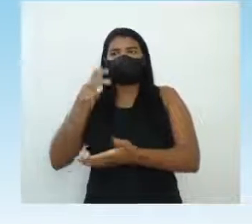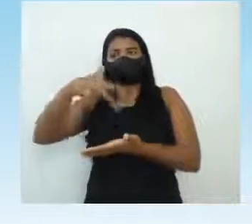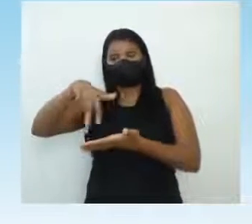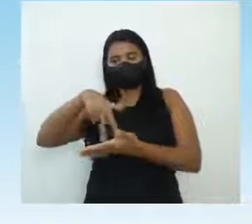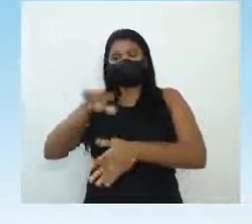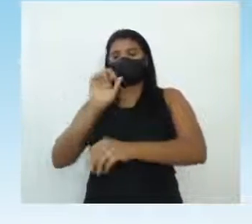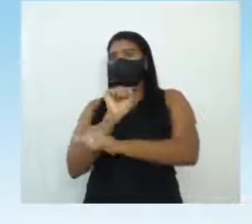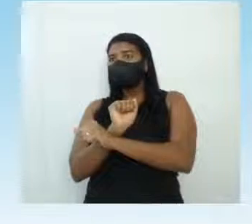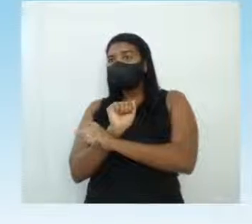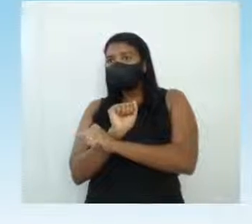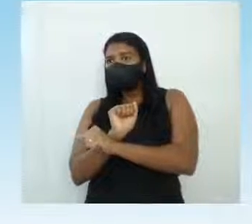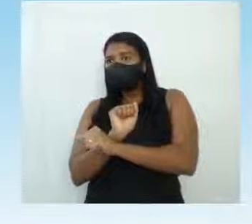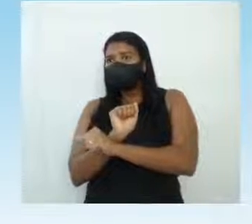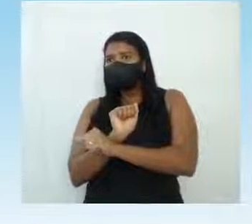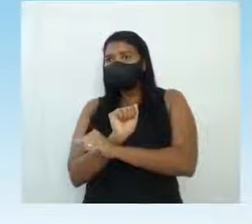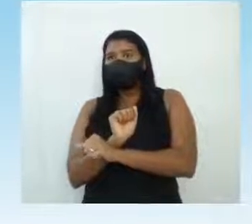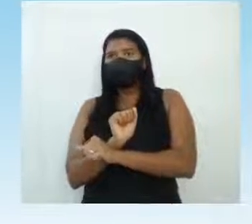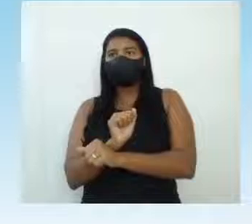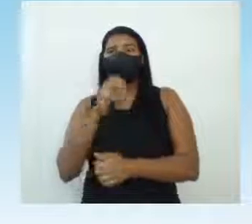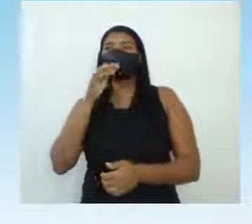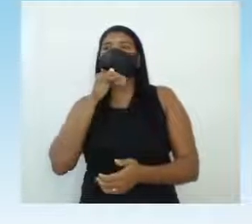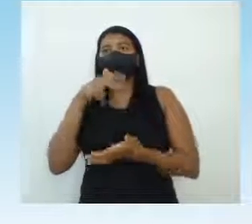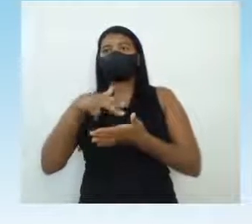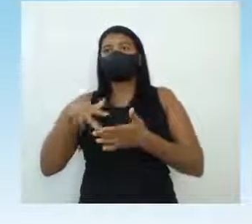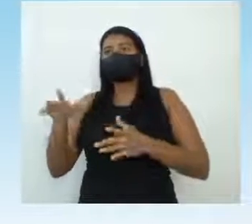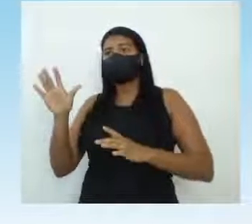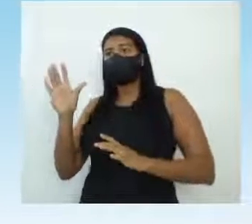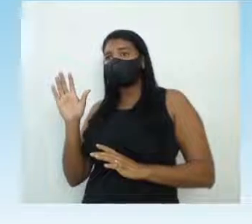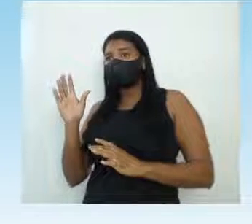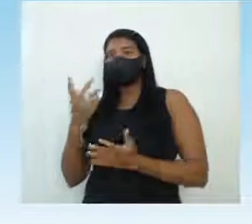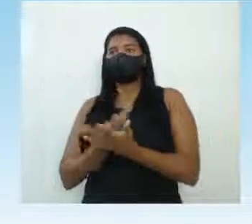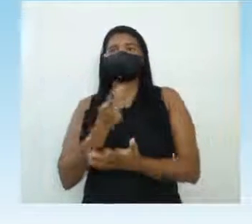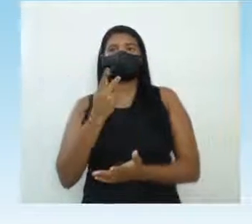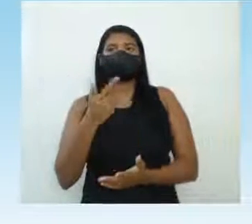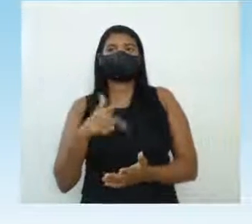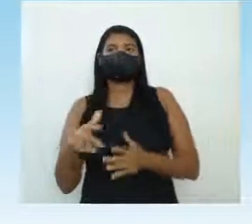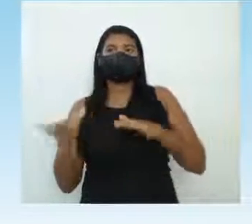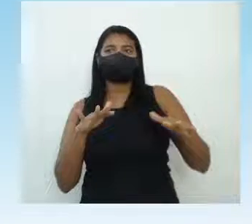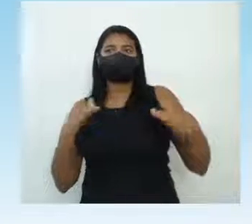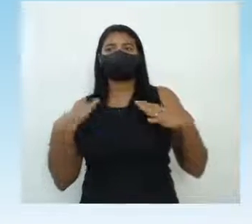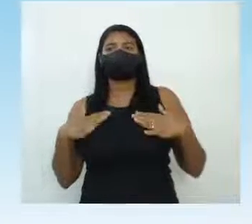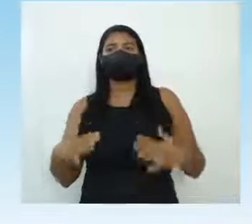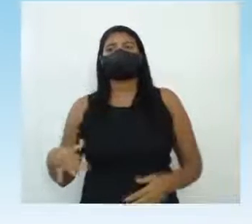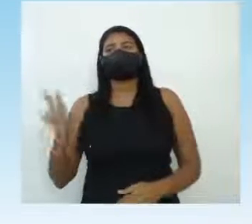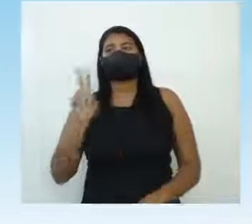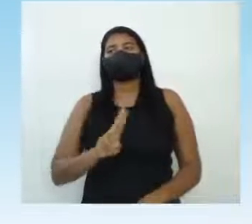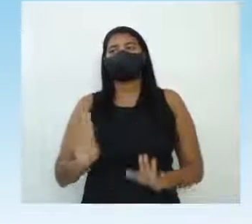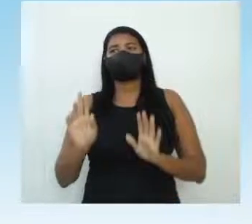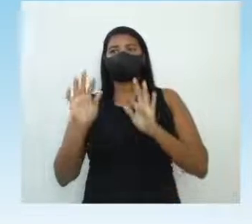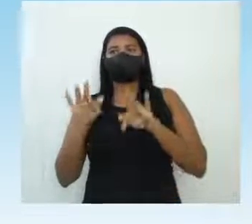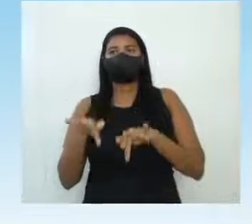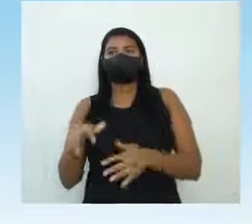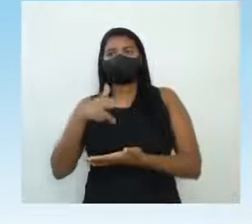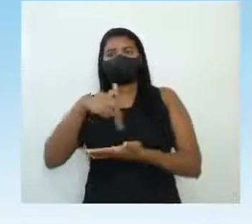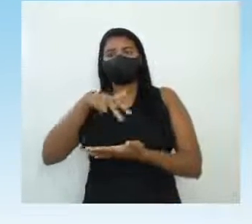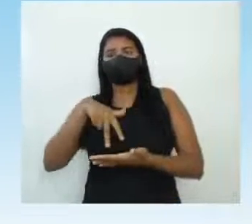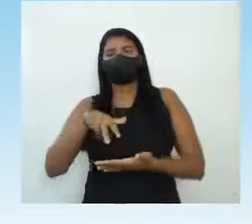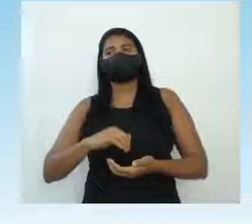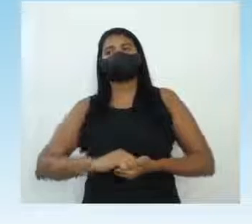vai acontecer um outro movimento, né? Então, é muito utilizado no fim de dança,